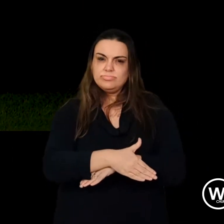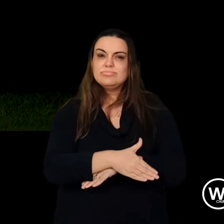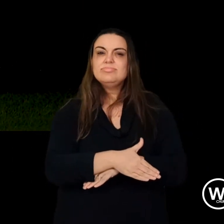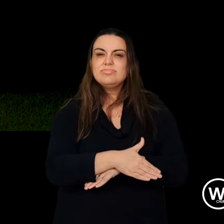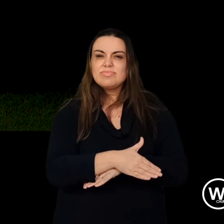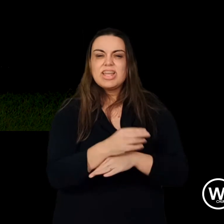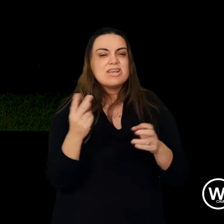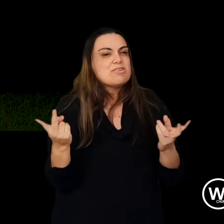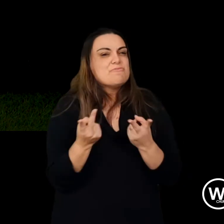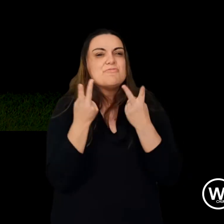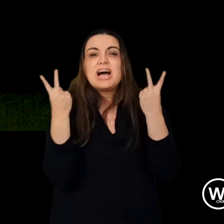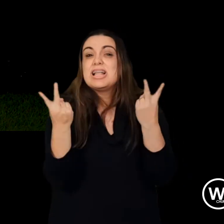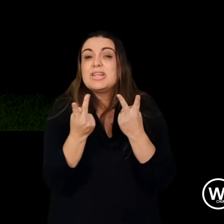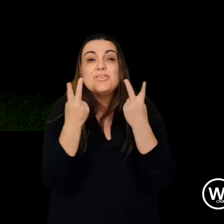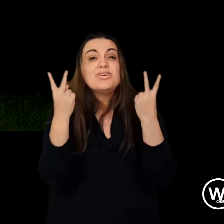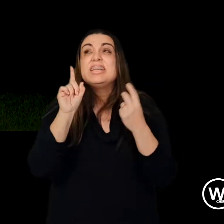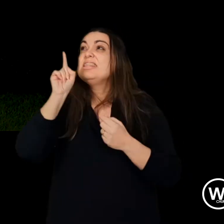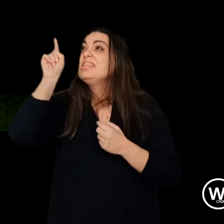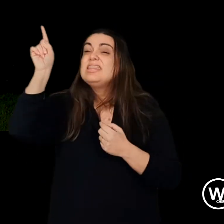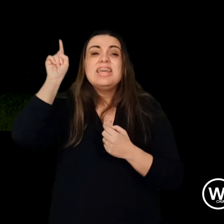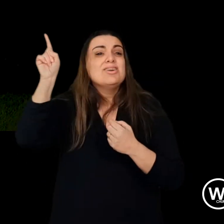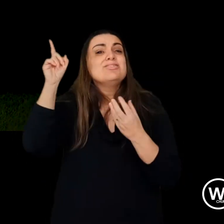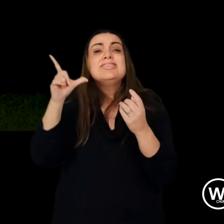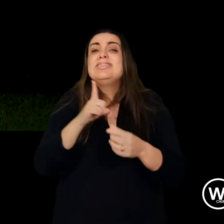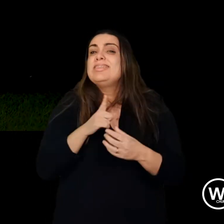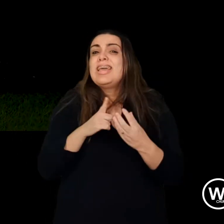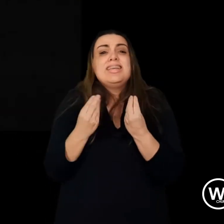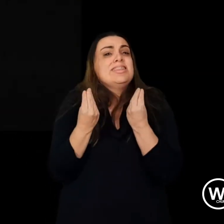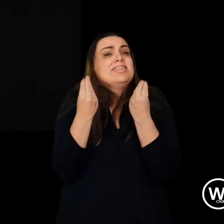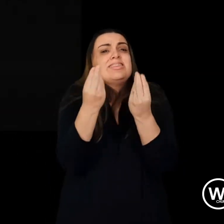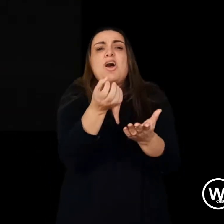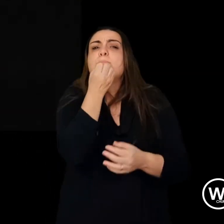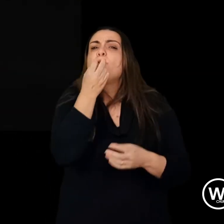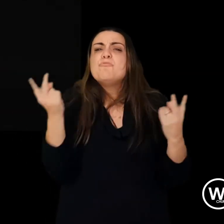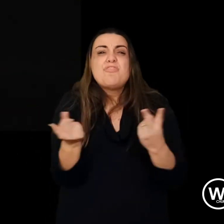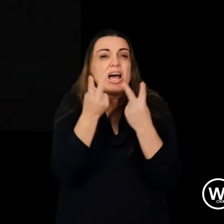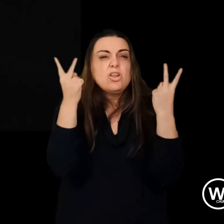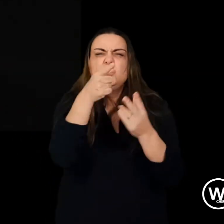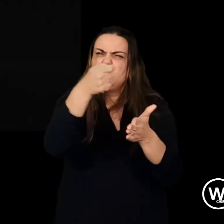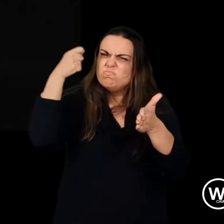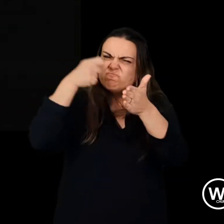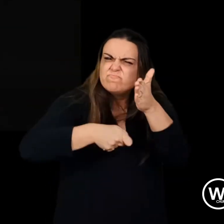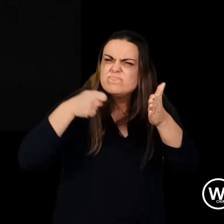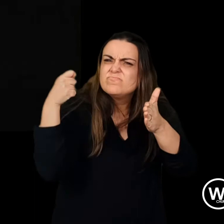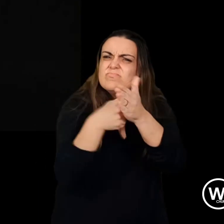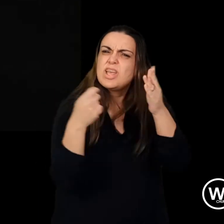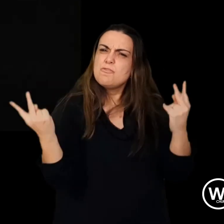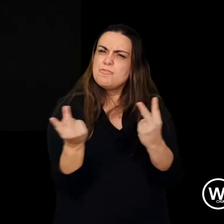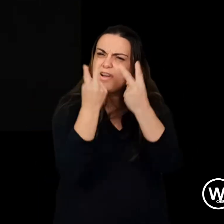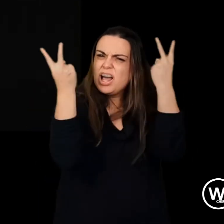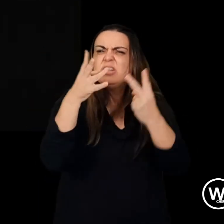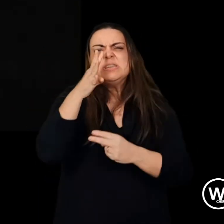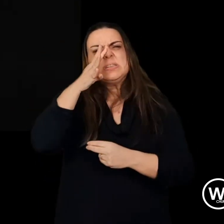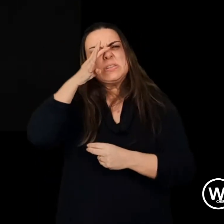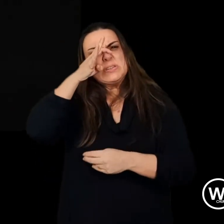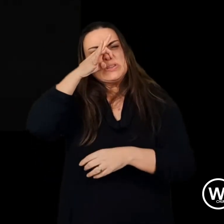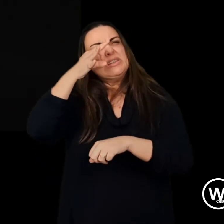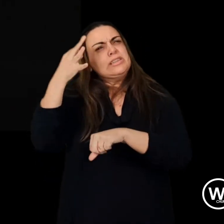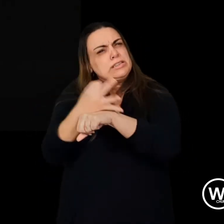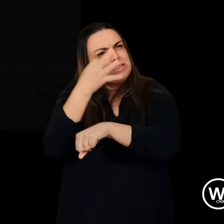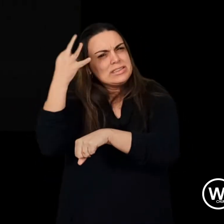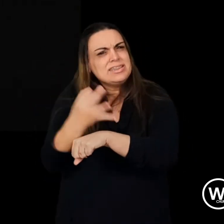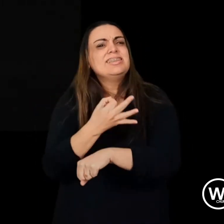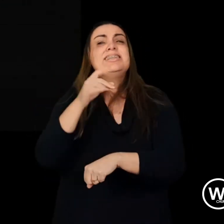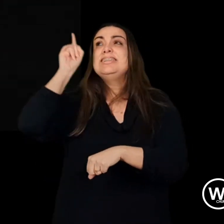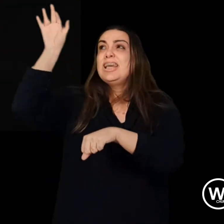é valioso o bom senso de Deus e insista, dê importância, valorize a sabedoria